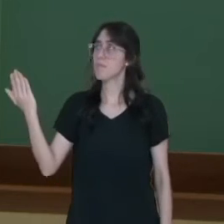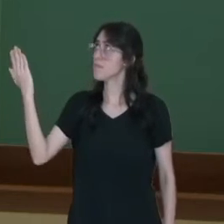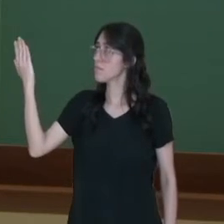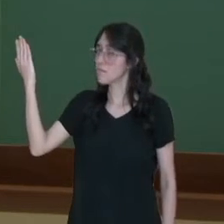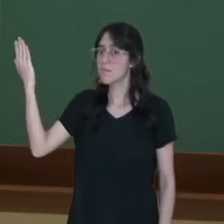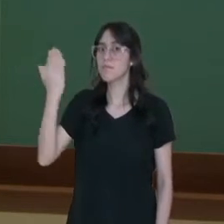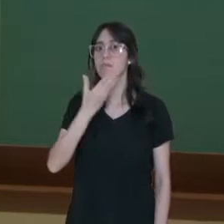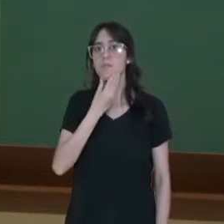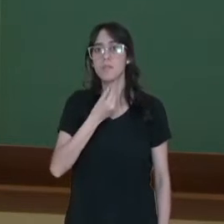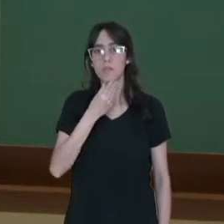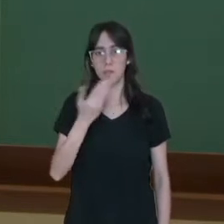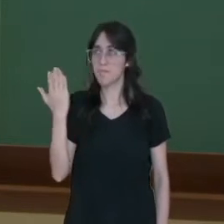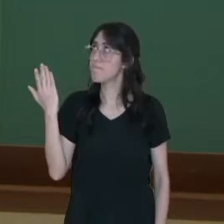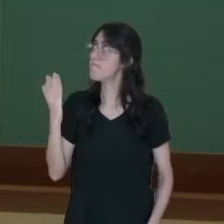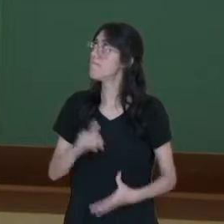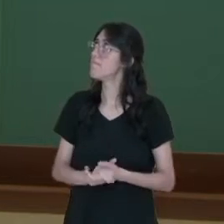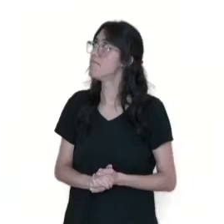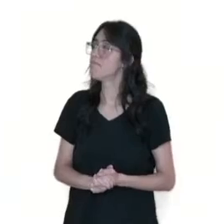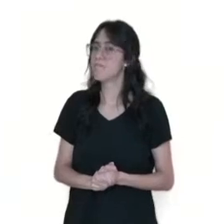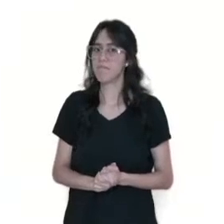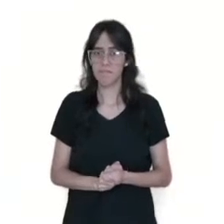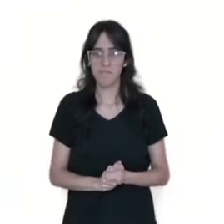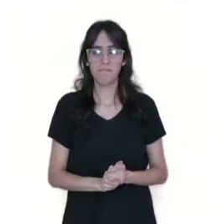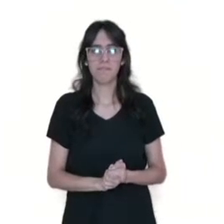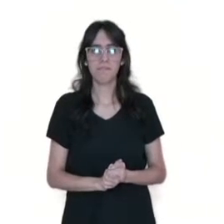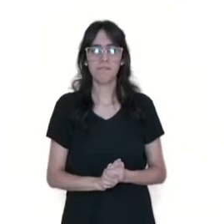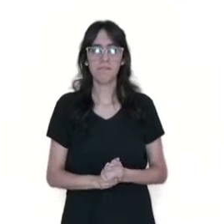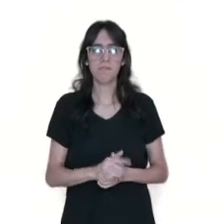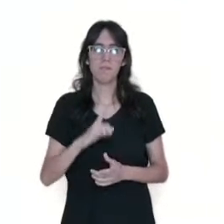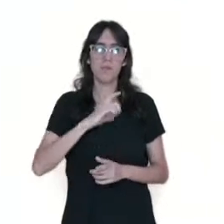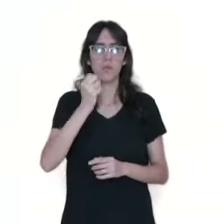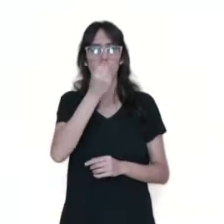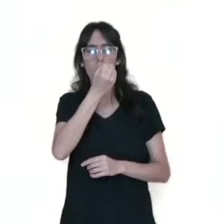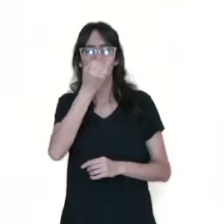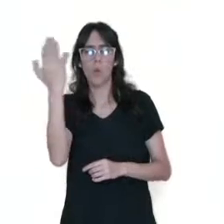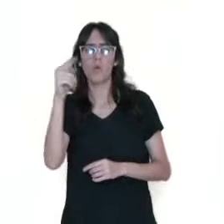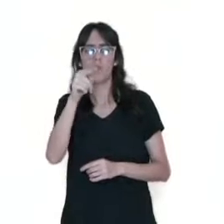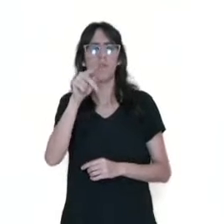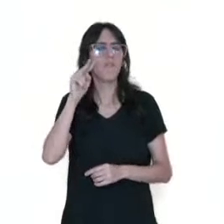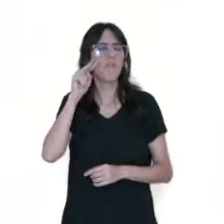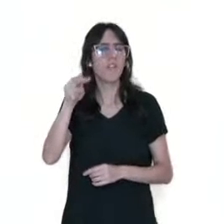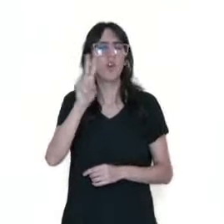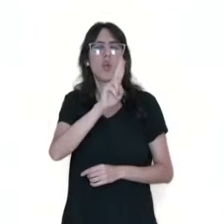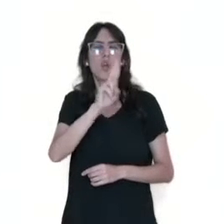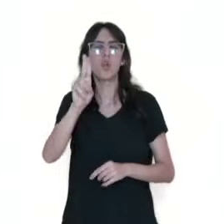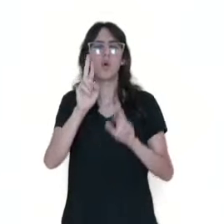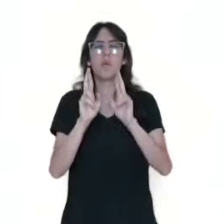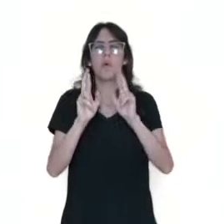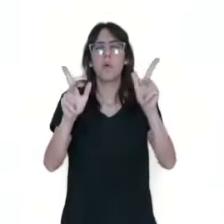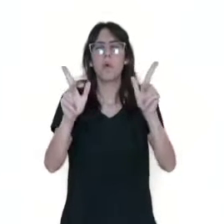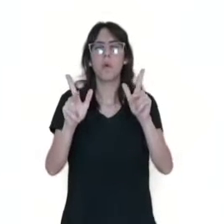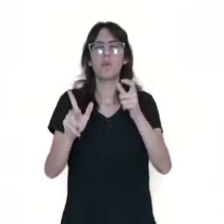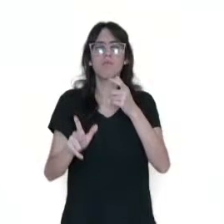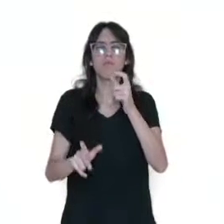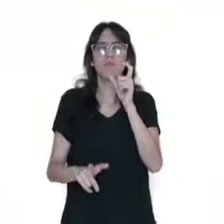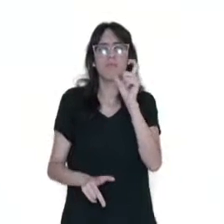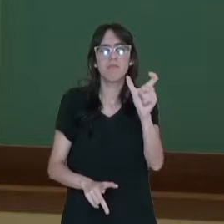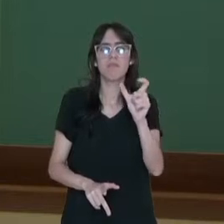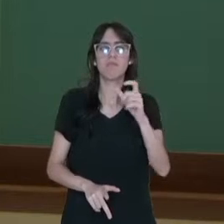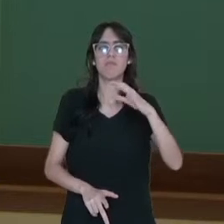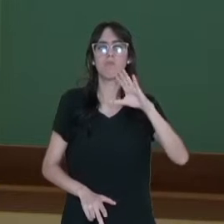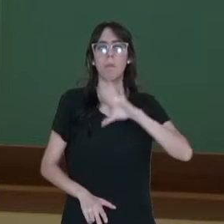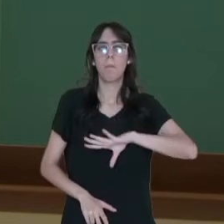de Mikhail Gorbachev. Em alguns lugares você vai ouvir pelo nome de Mikhail Gorbachev ou